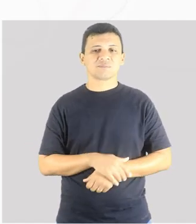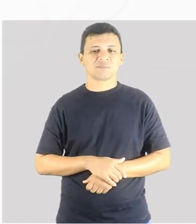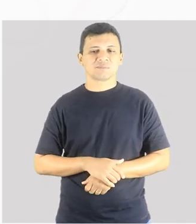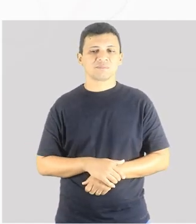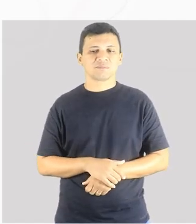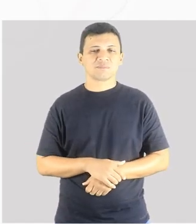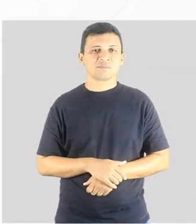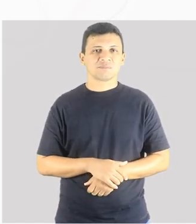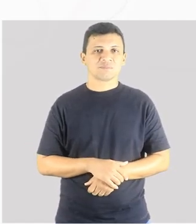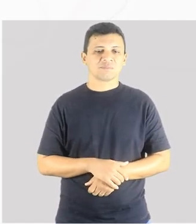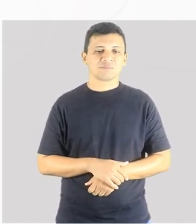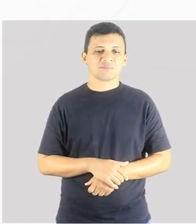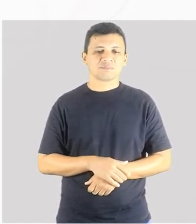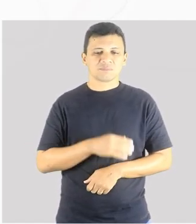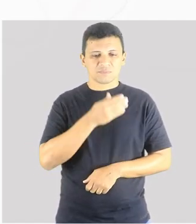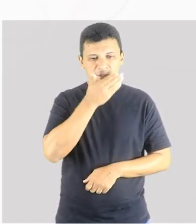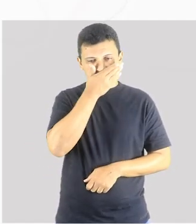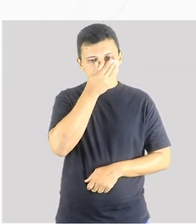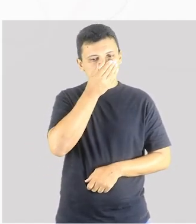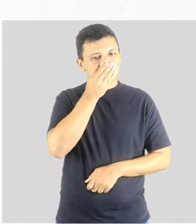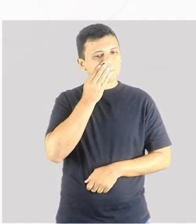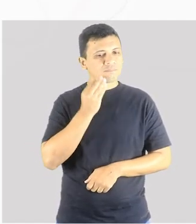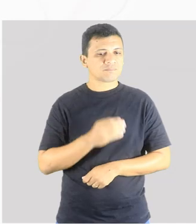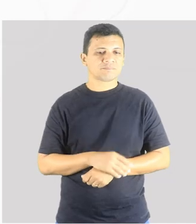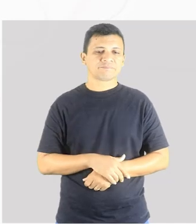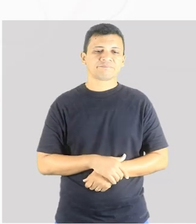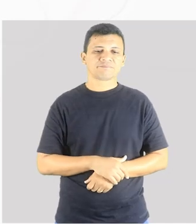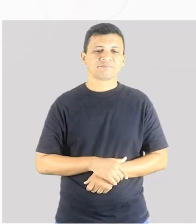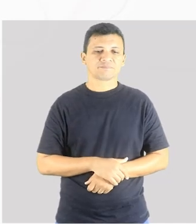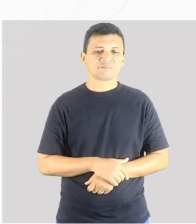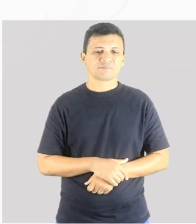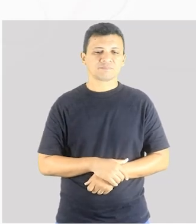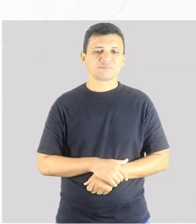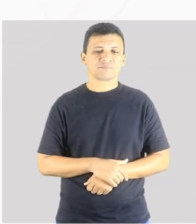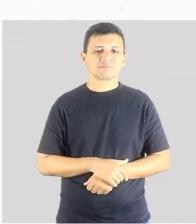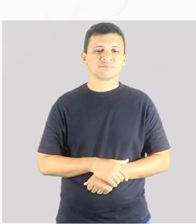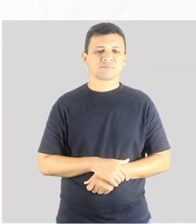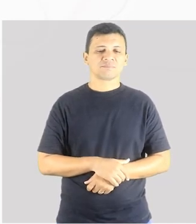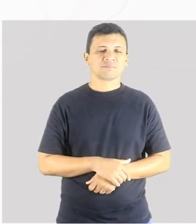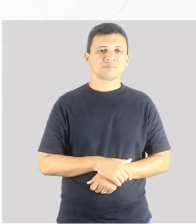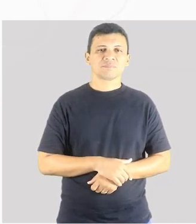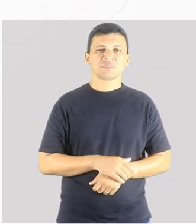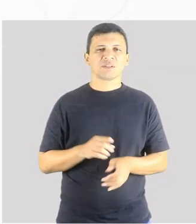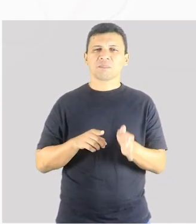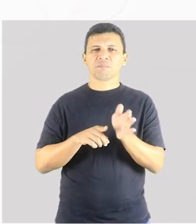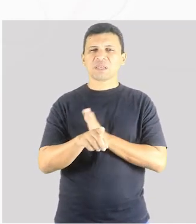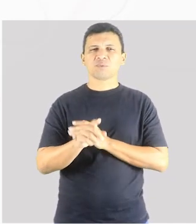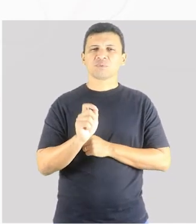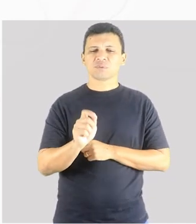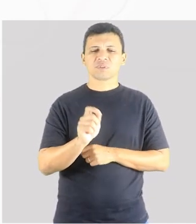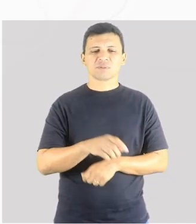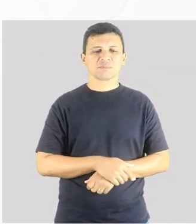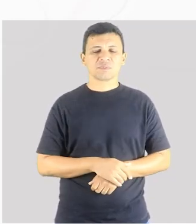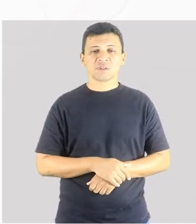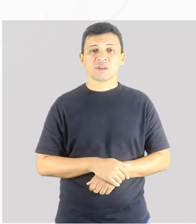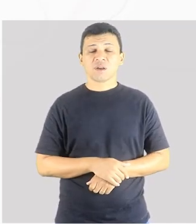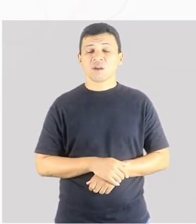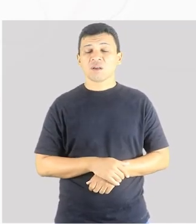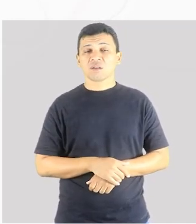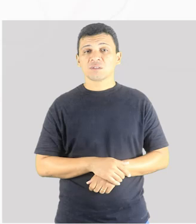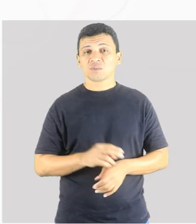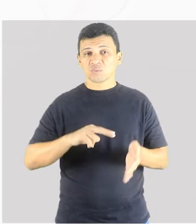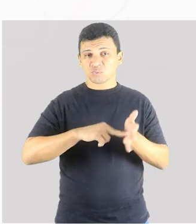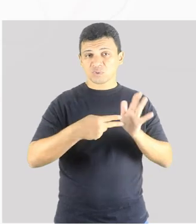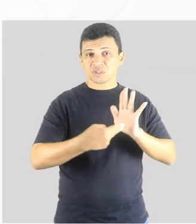serving as a desirable model representing the best of its kind. O que a pergunta quer saber? De acordo com a